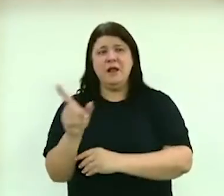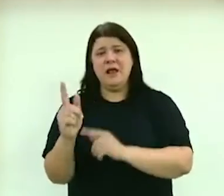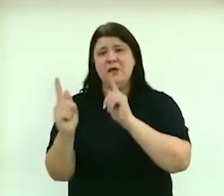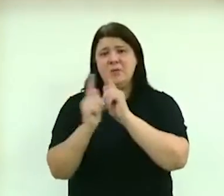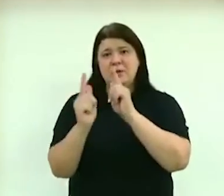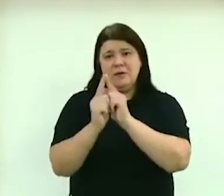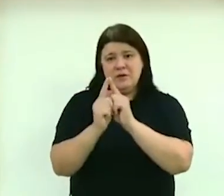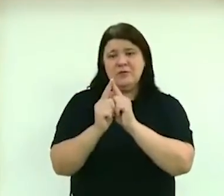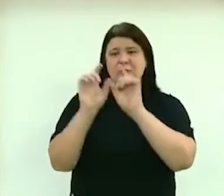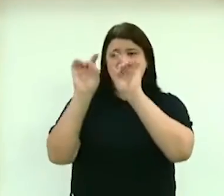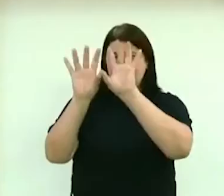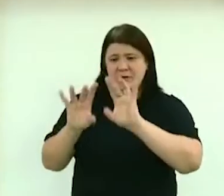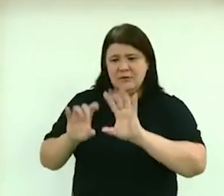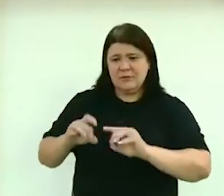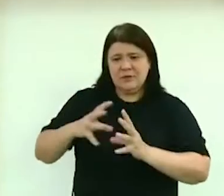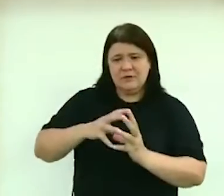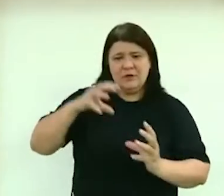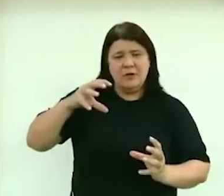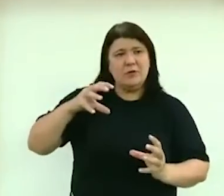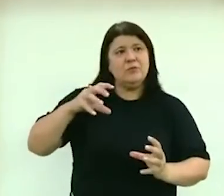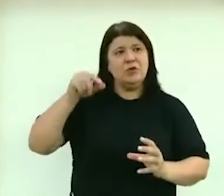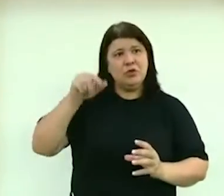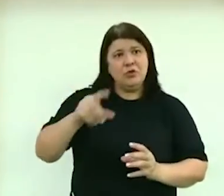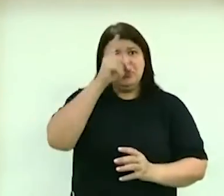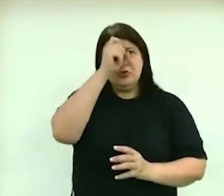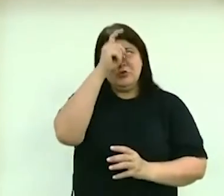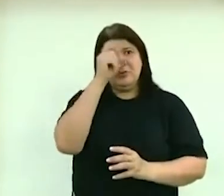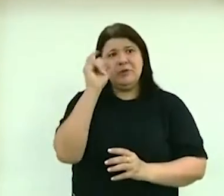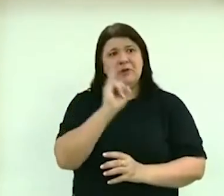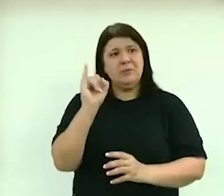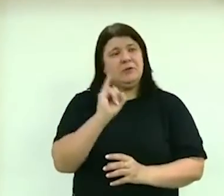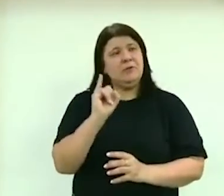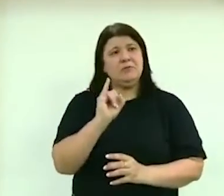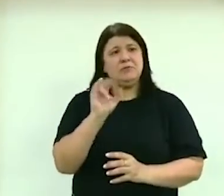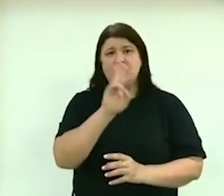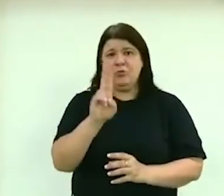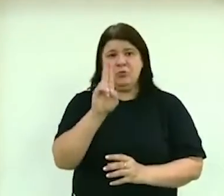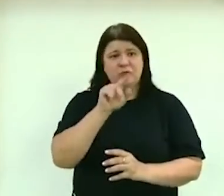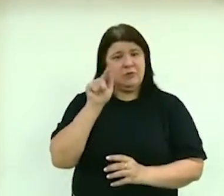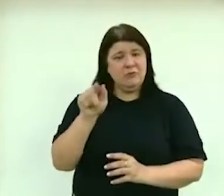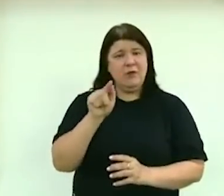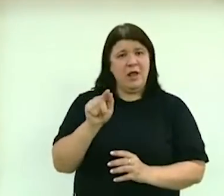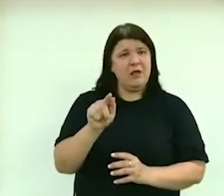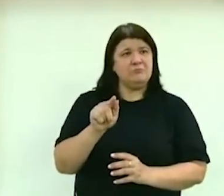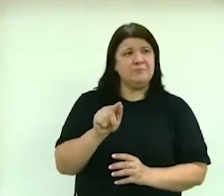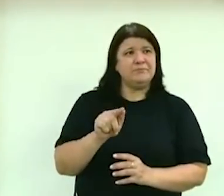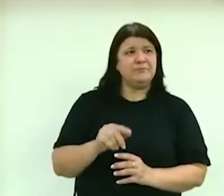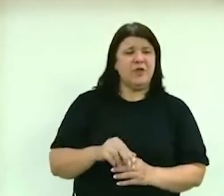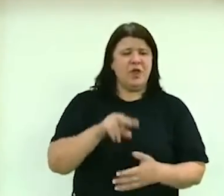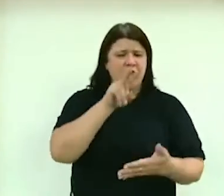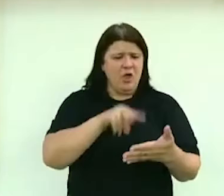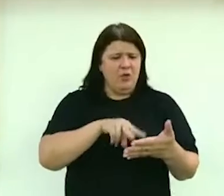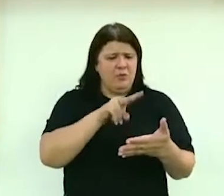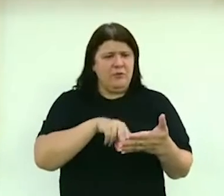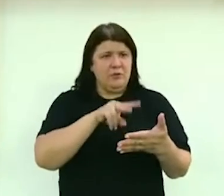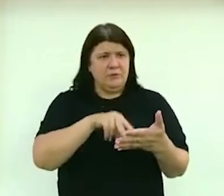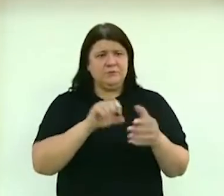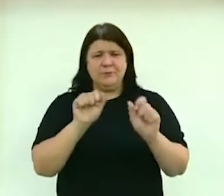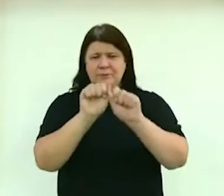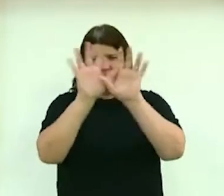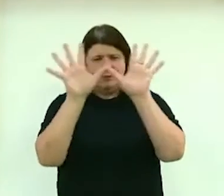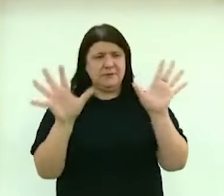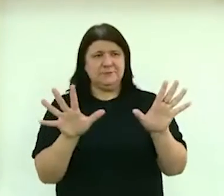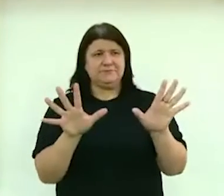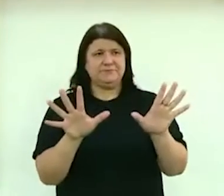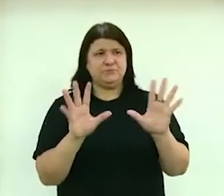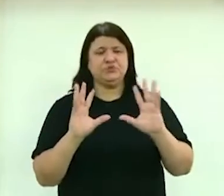atendimento ao idoso dentro do Hospital Irmã Dulce, utilizando as próprias instalações. Eu vou ler só para que fique claro, né? Todos sabemos